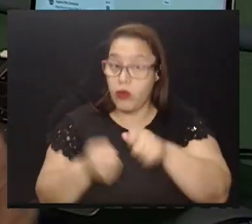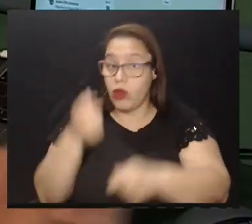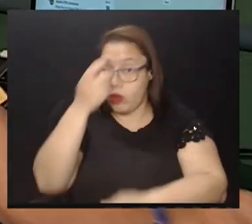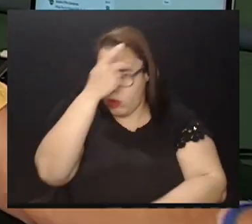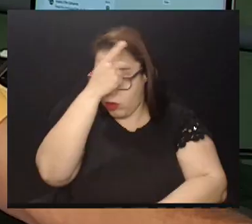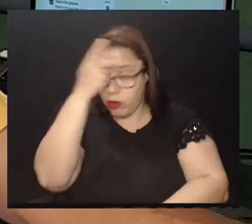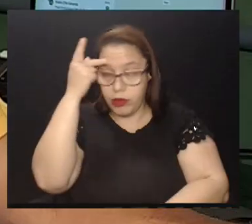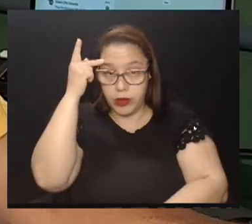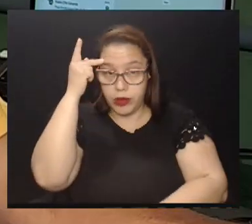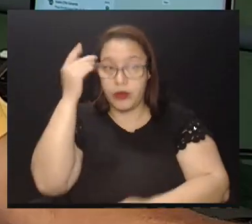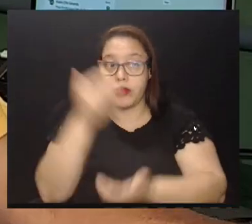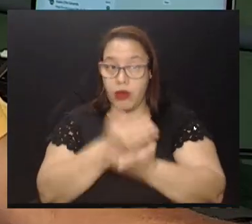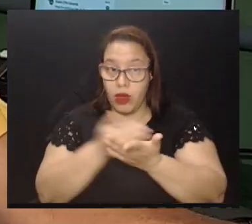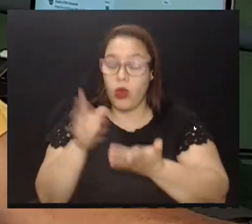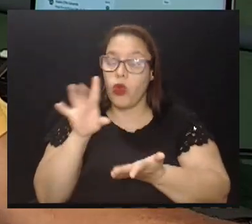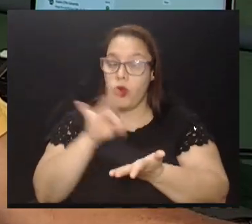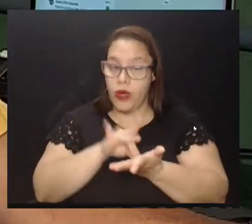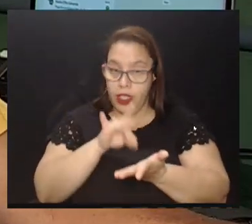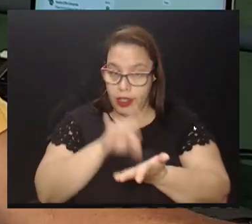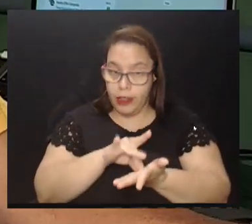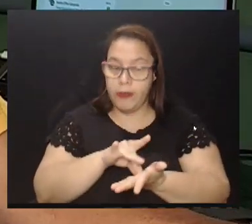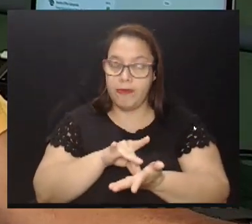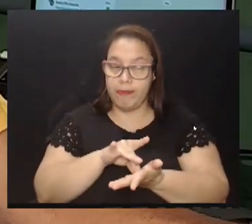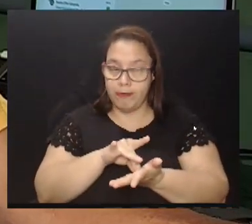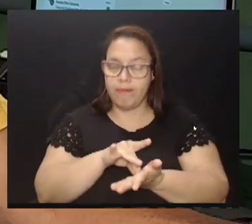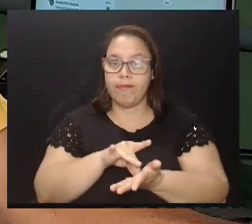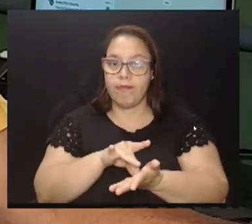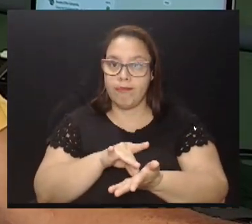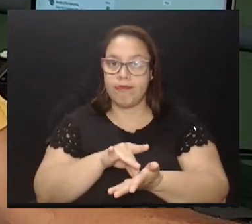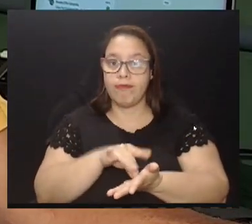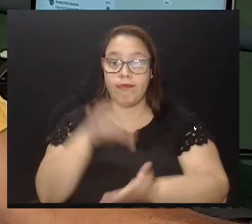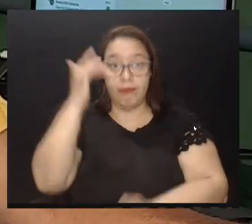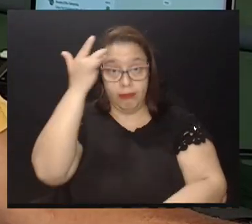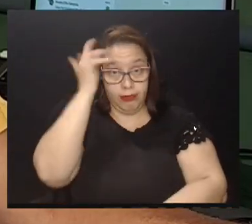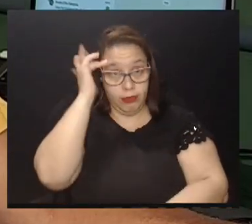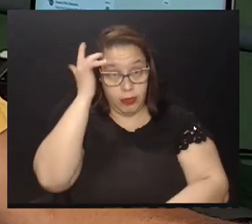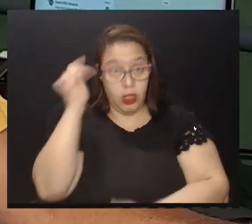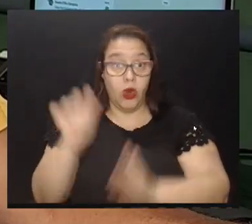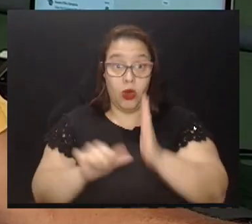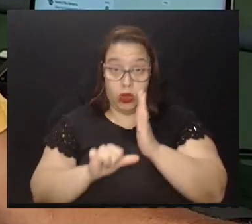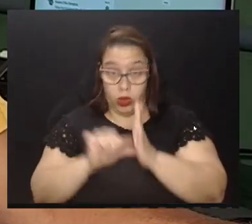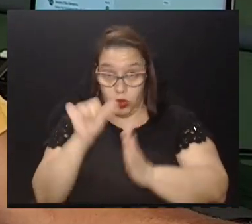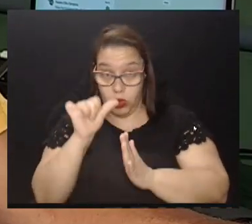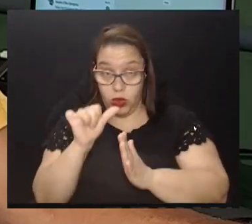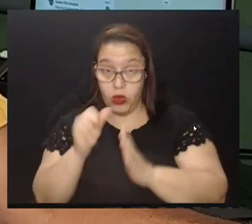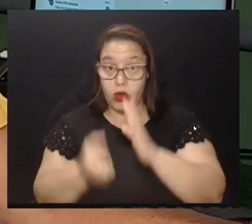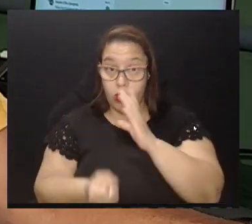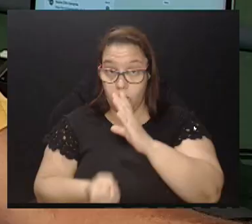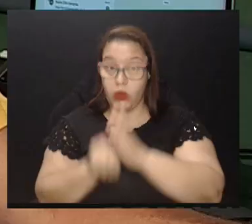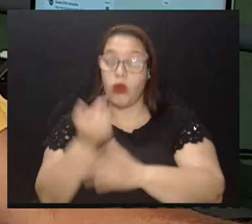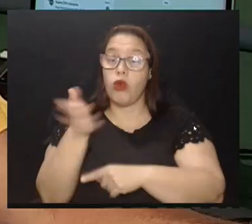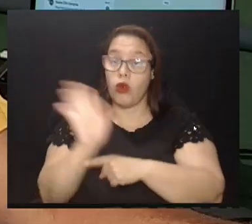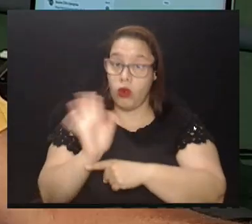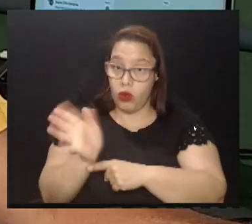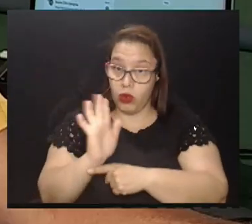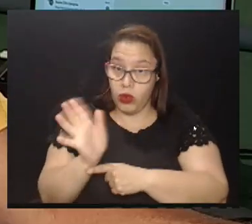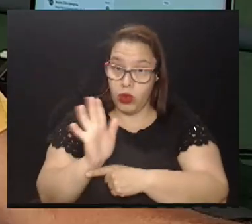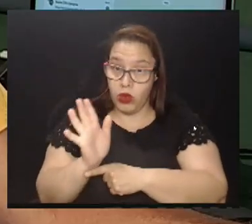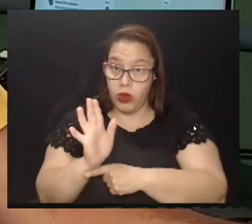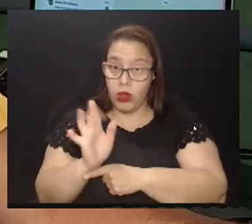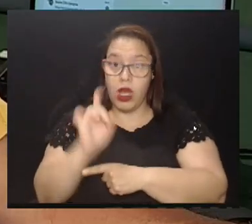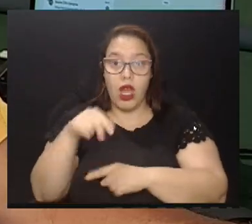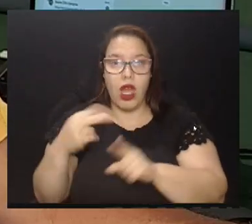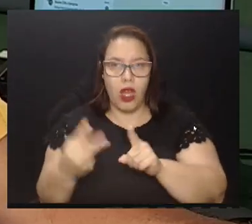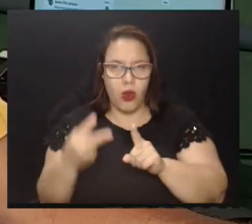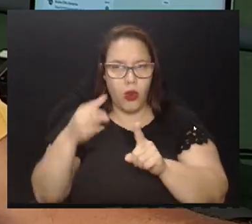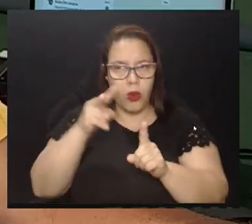real. Então, eu acho que o primeiro momento do nascimento de um filme é o seu olhar sobre o mundo e